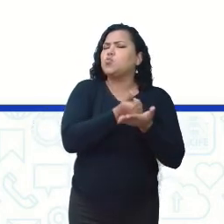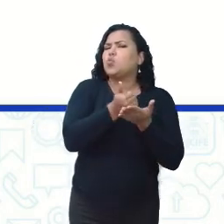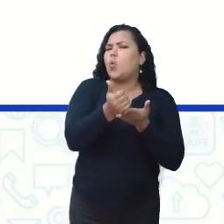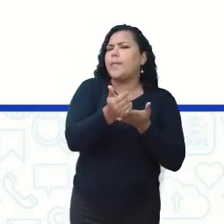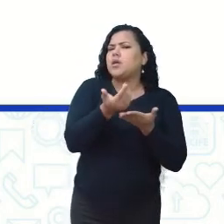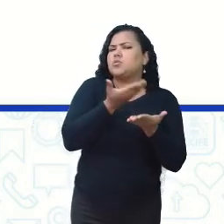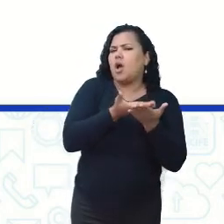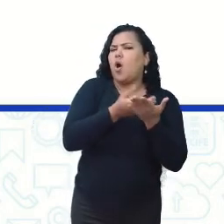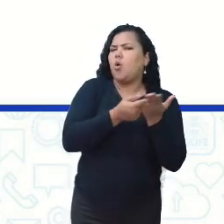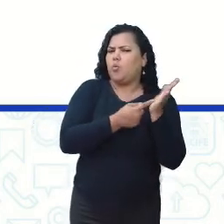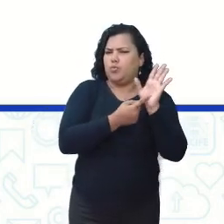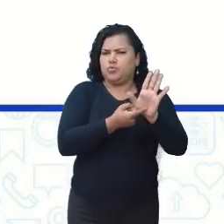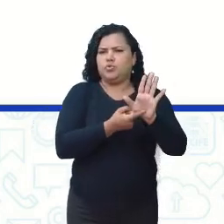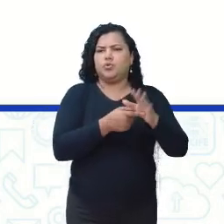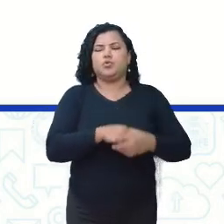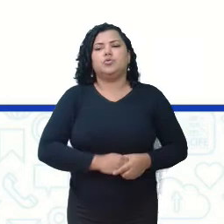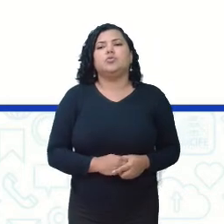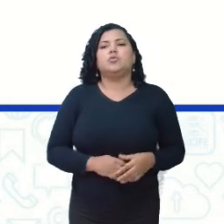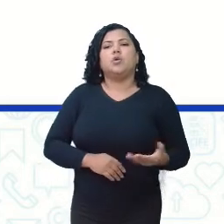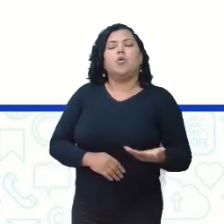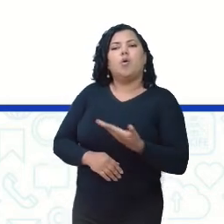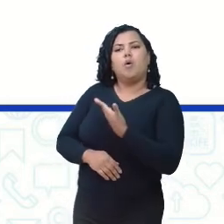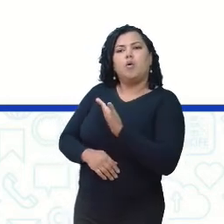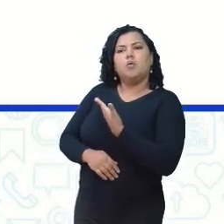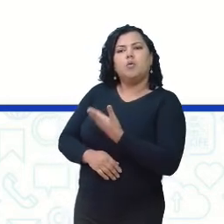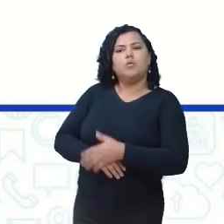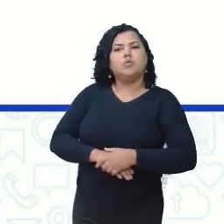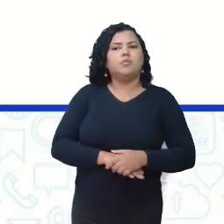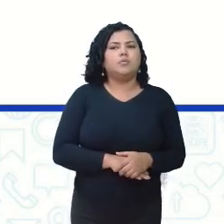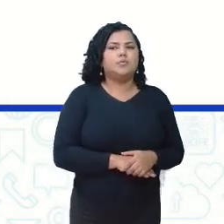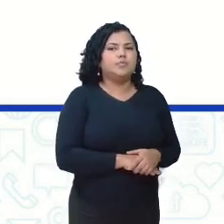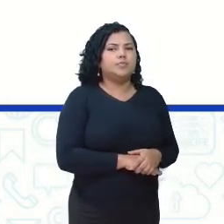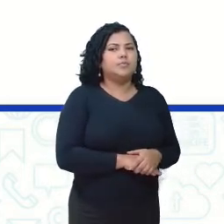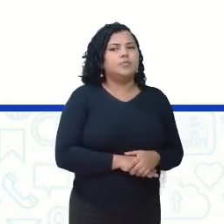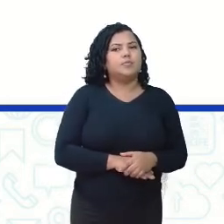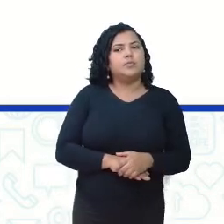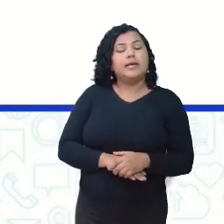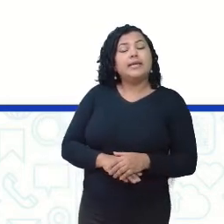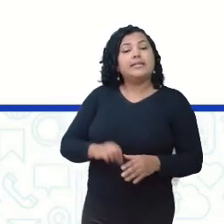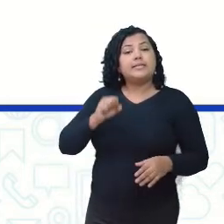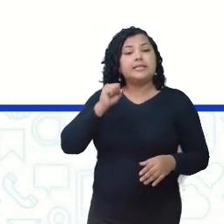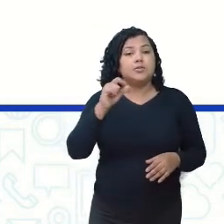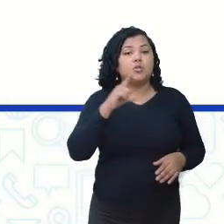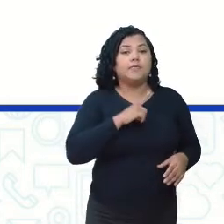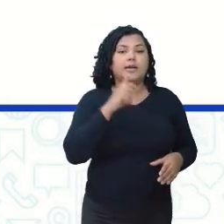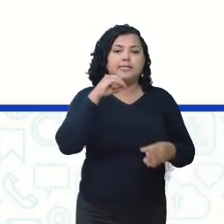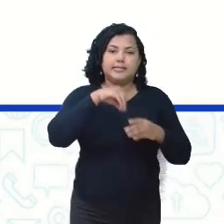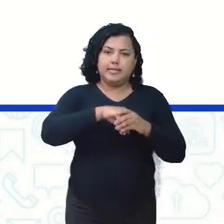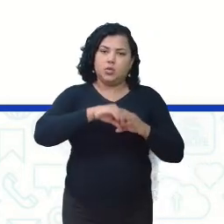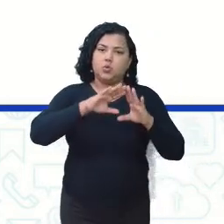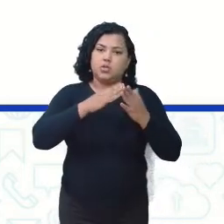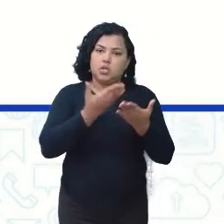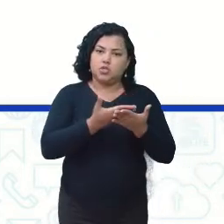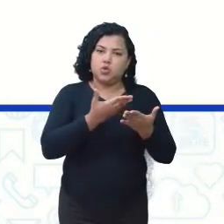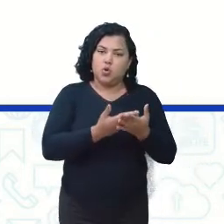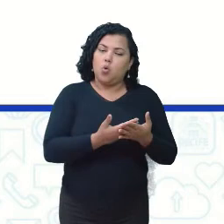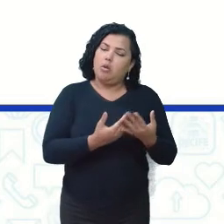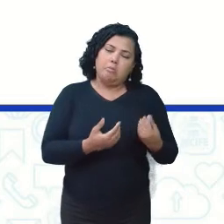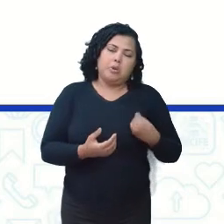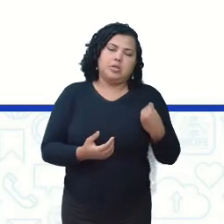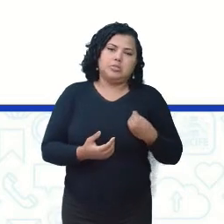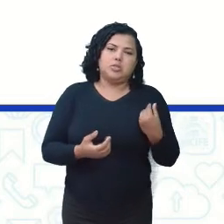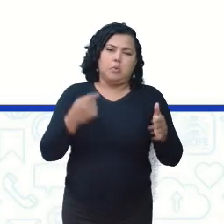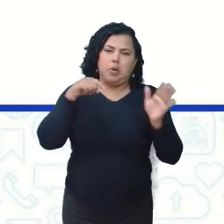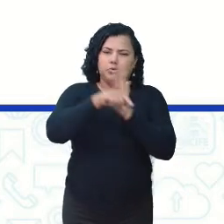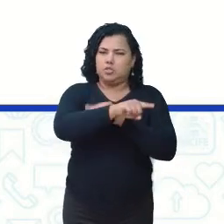vou mostrar, eu vou representar no geoplano aquele quadrilátero, que se eu tivesse em sala e perguntasse a vocês agora,